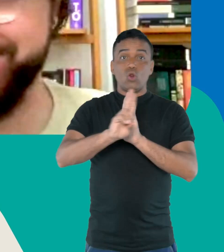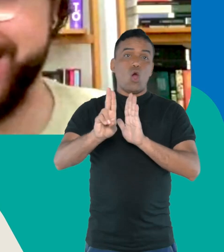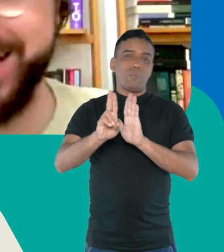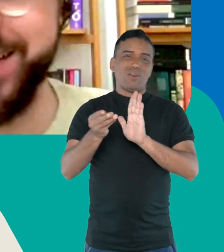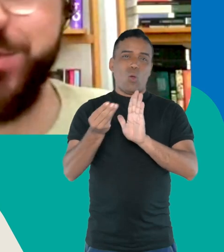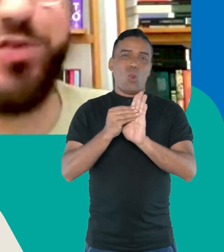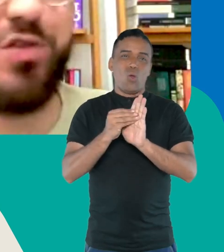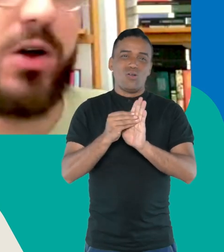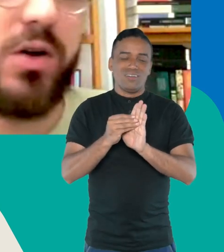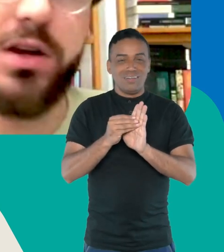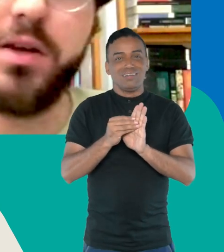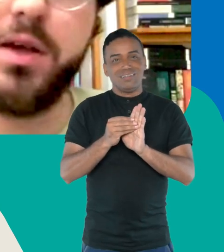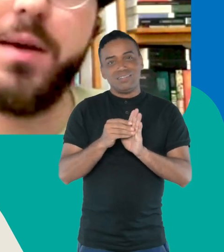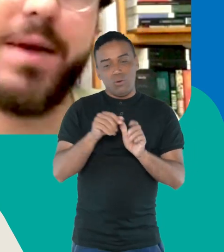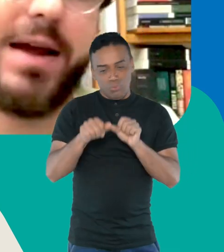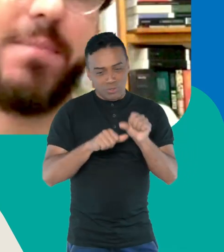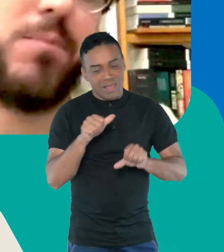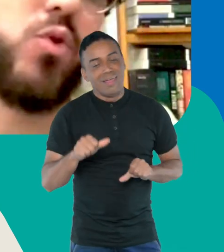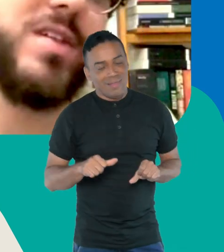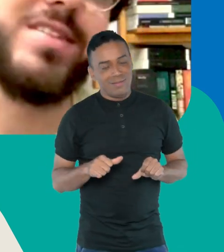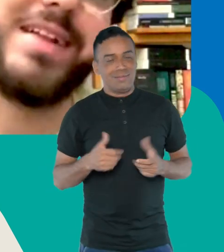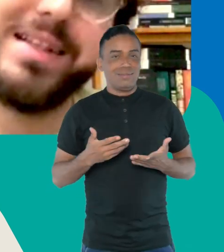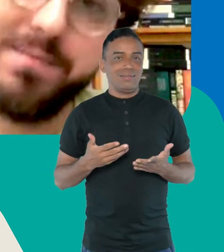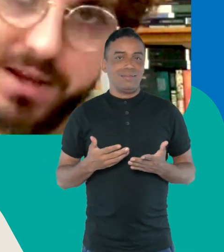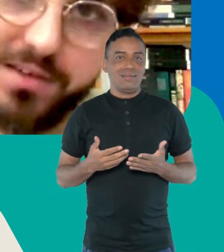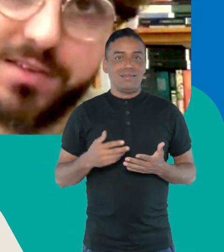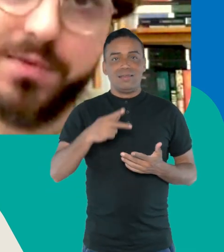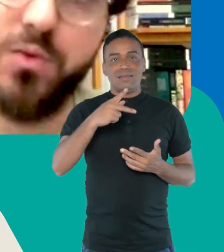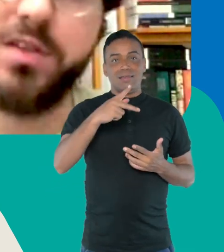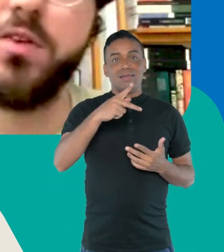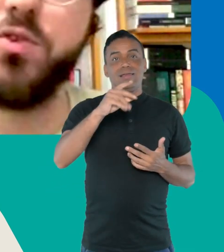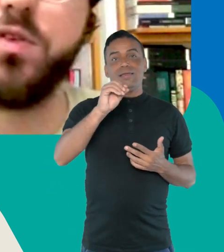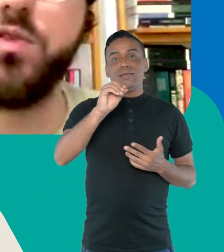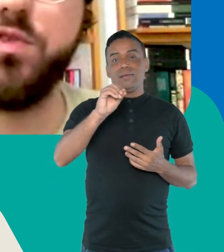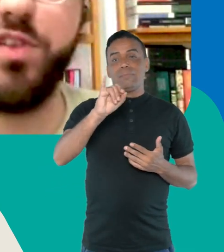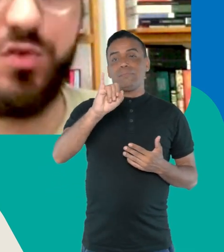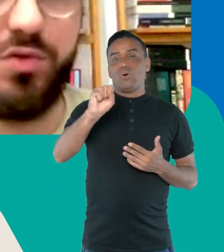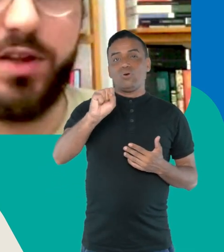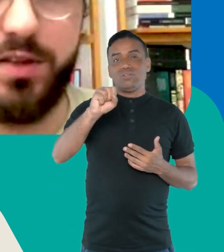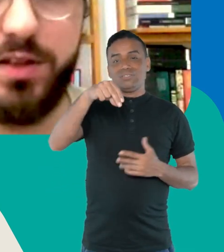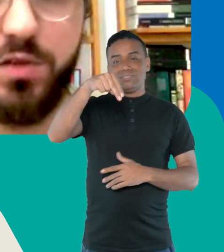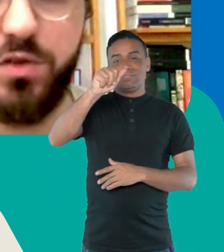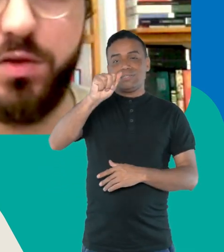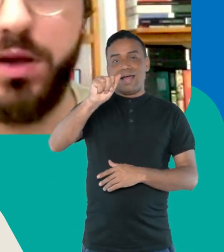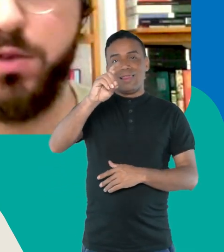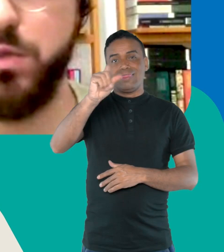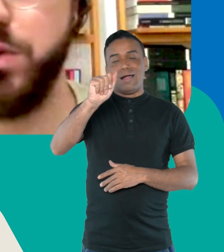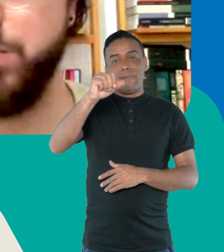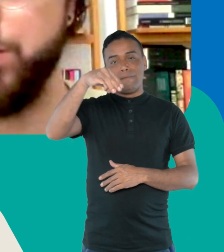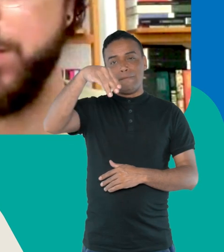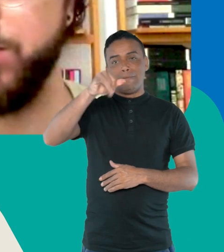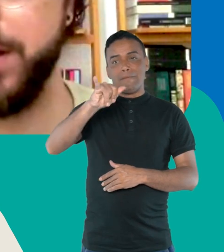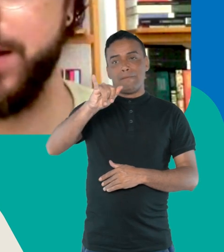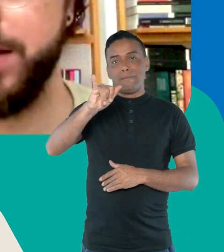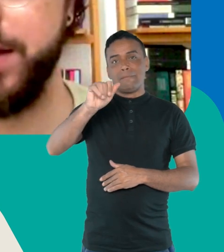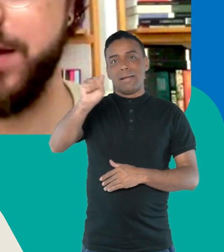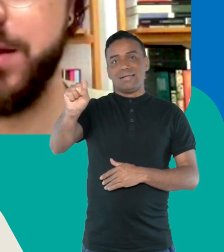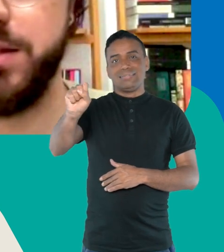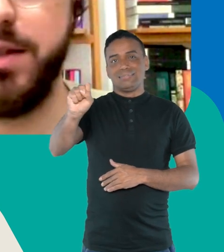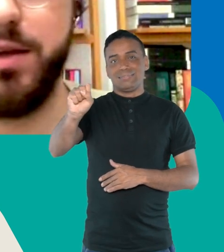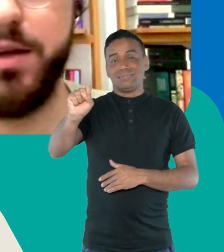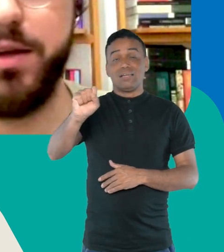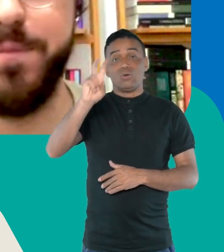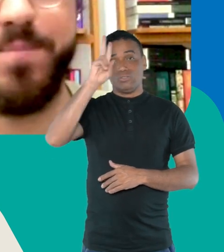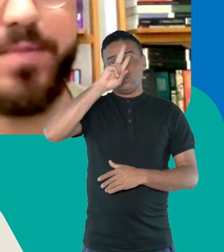mudei de última hora para Pois Nada Mais. Então esse é o nosso título desse texto. É a história de uma mulher que